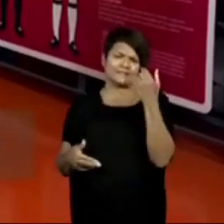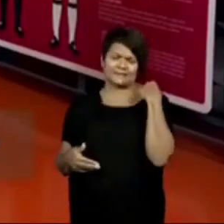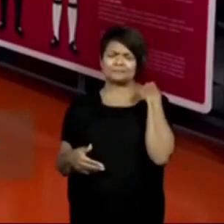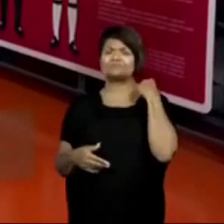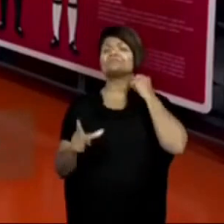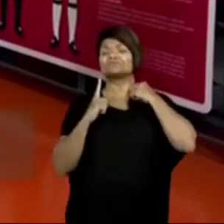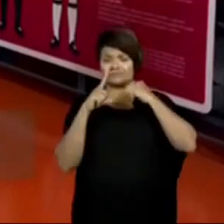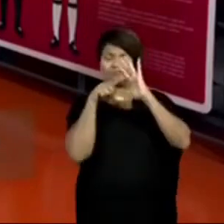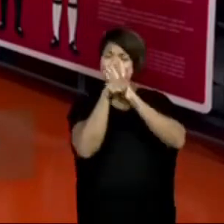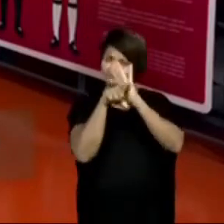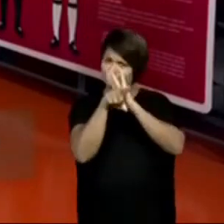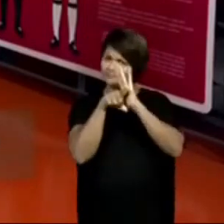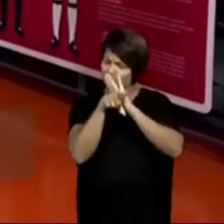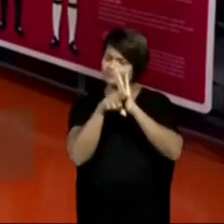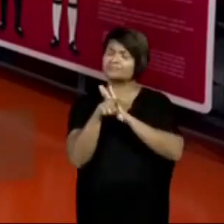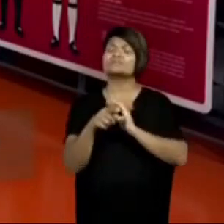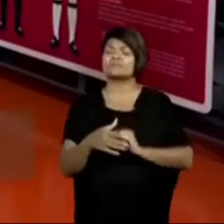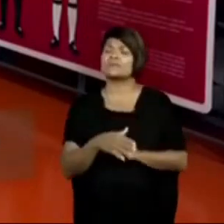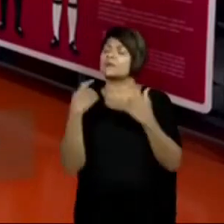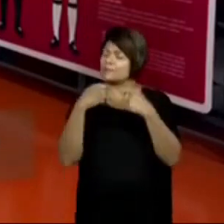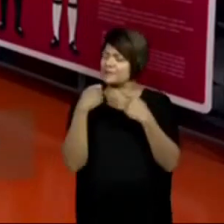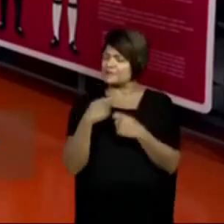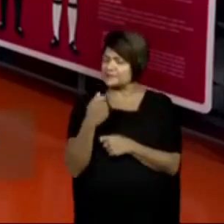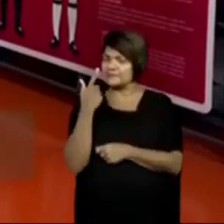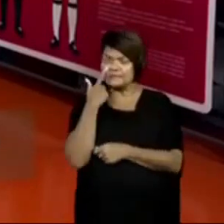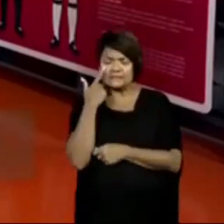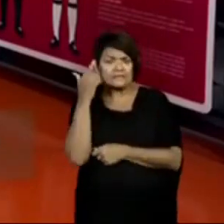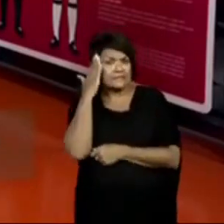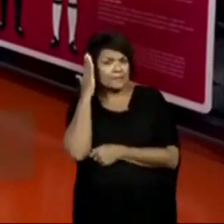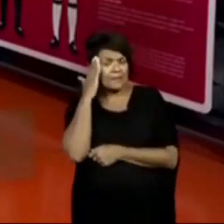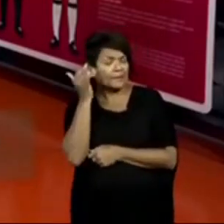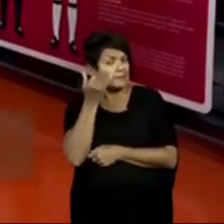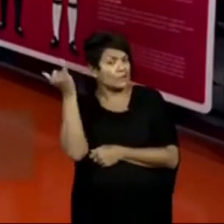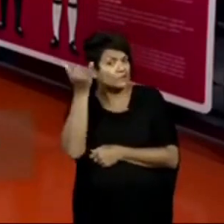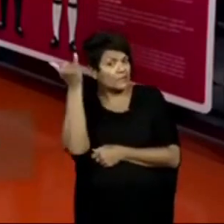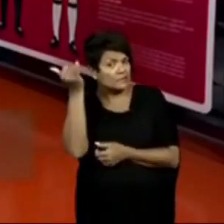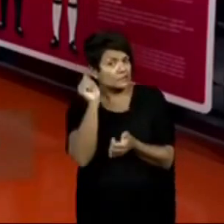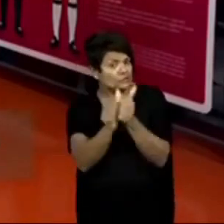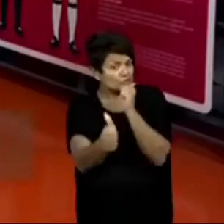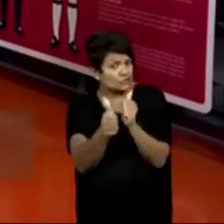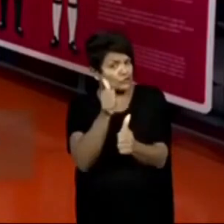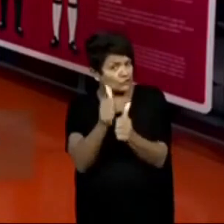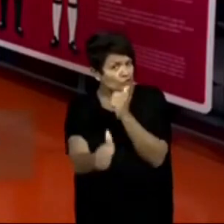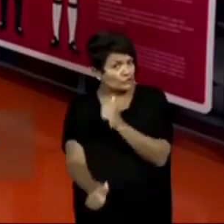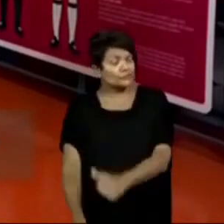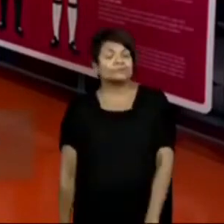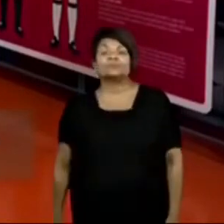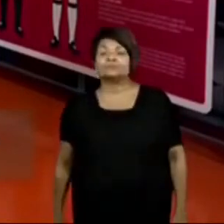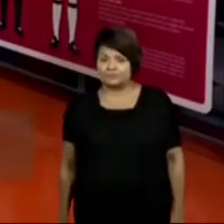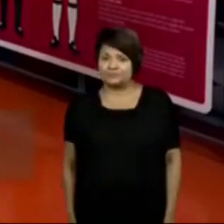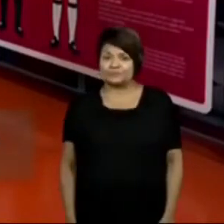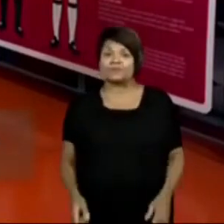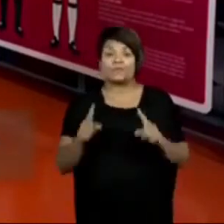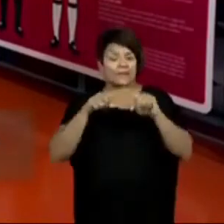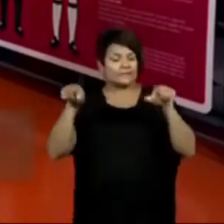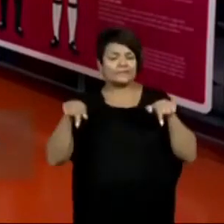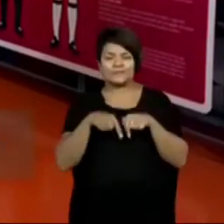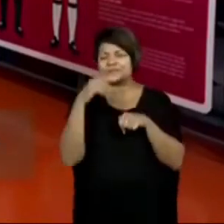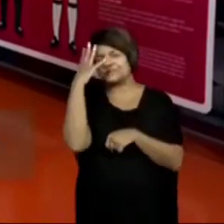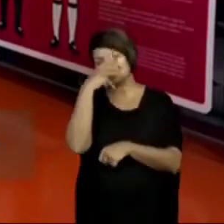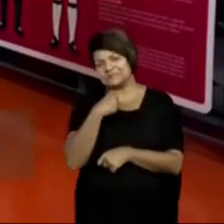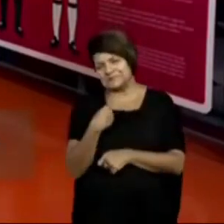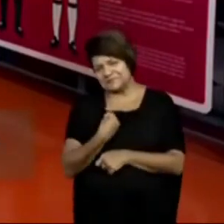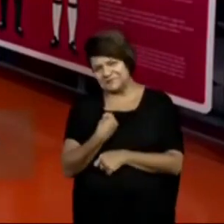vão pesquisar e saber um pouquinho mais, porque é muito importante saber as regras na hora de jogar, né? Esse espaço tão bonito e colorido,